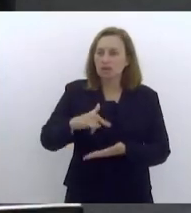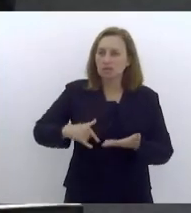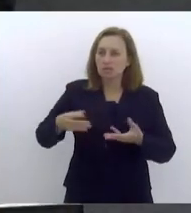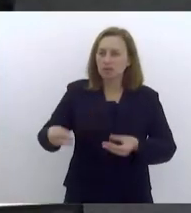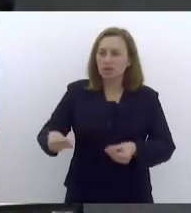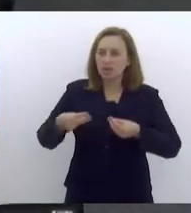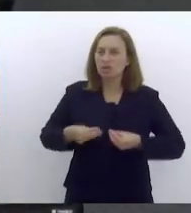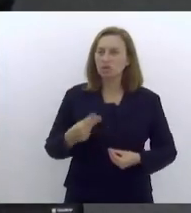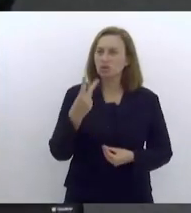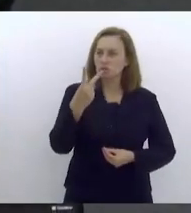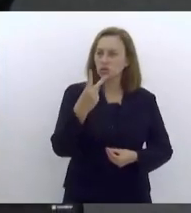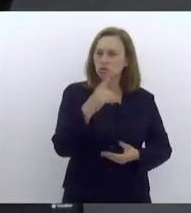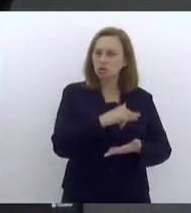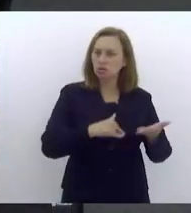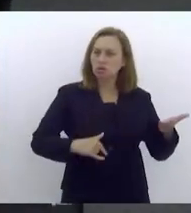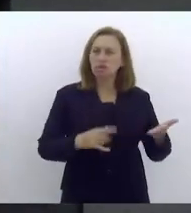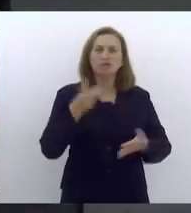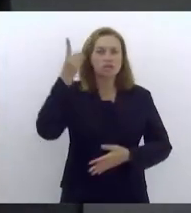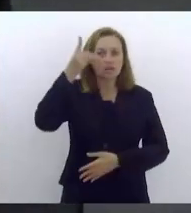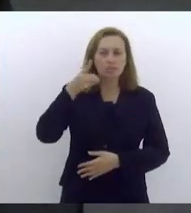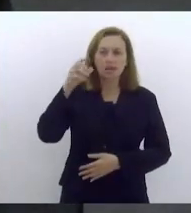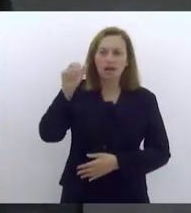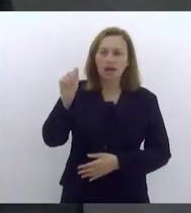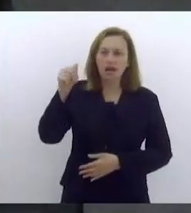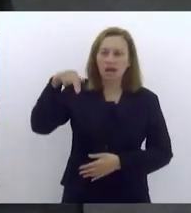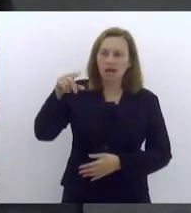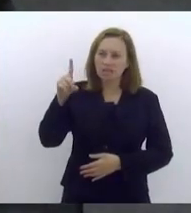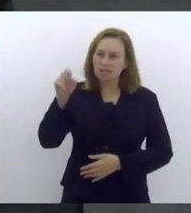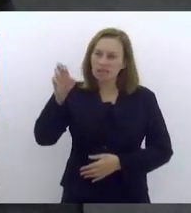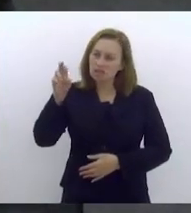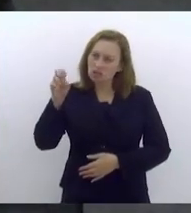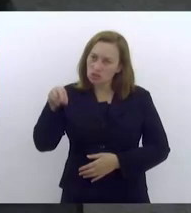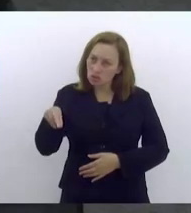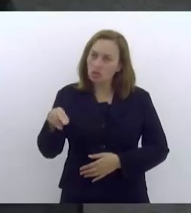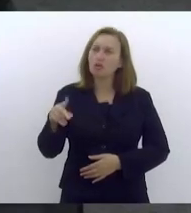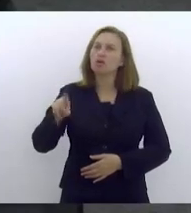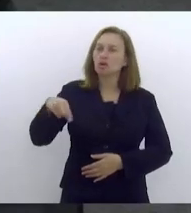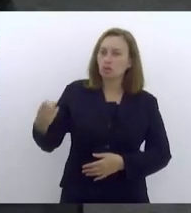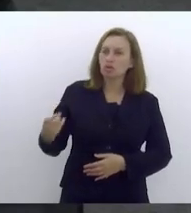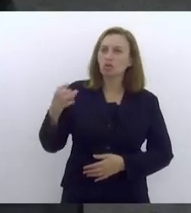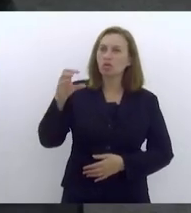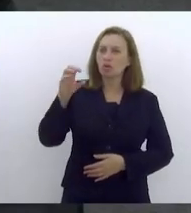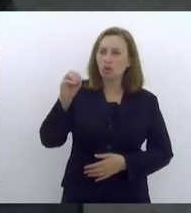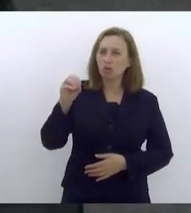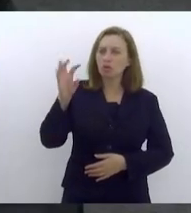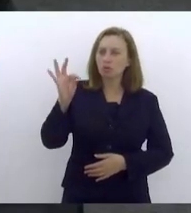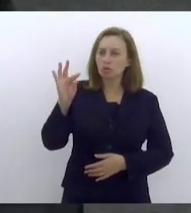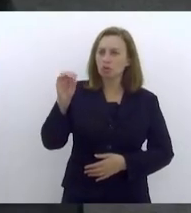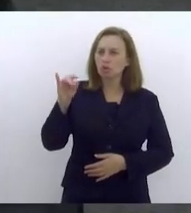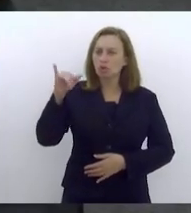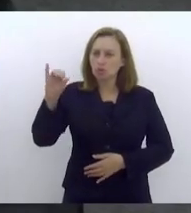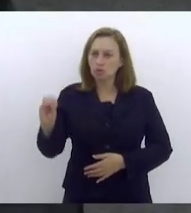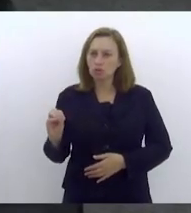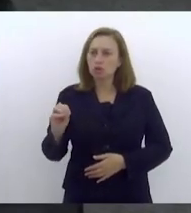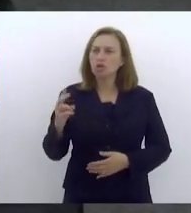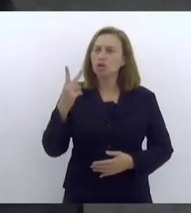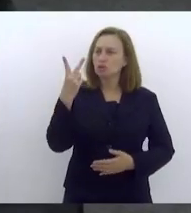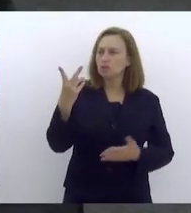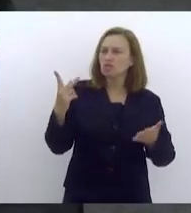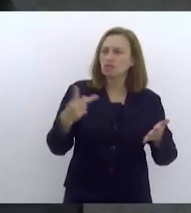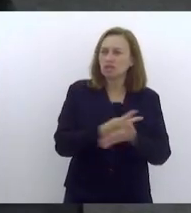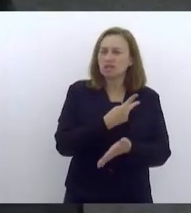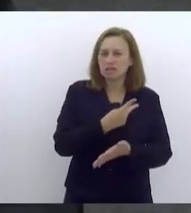do nobre deputado Antônio Moraes e outro do deputado Otônio de Paula Pai, se referindo a dois